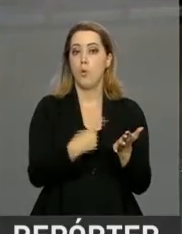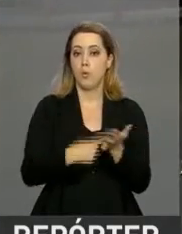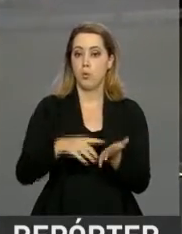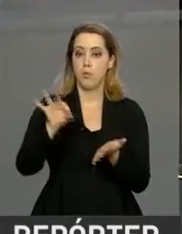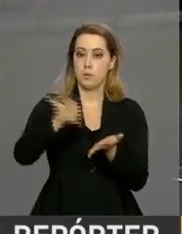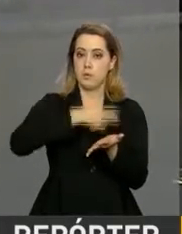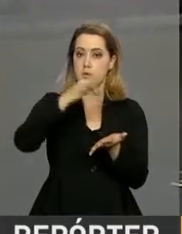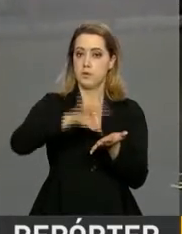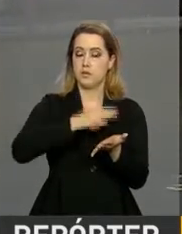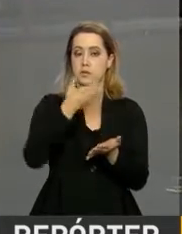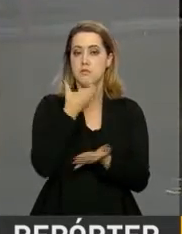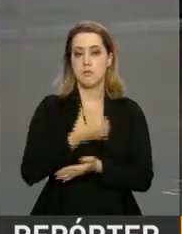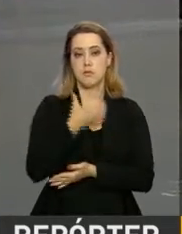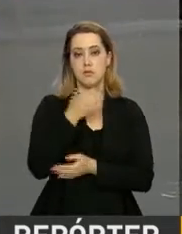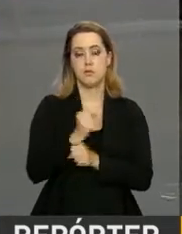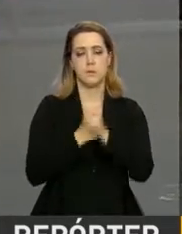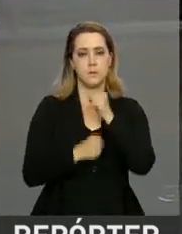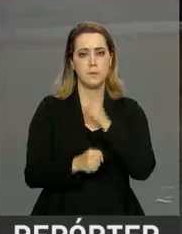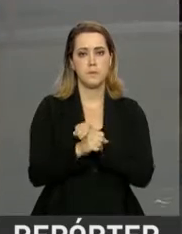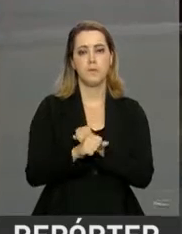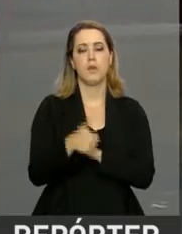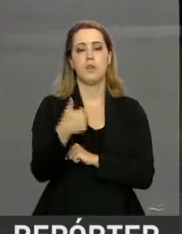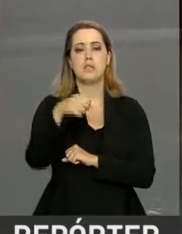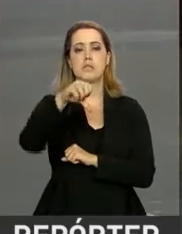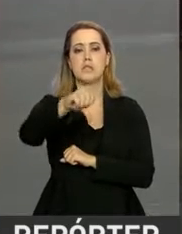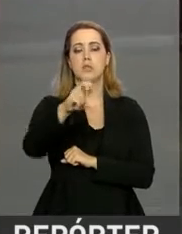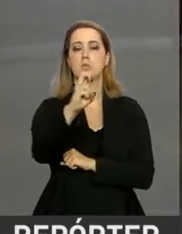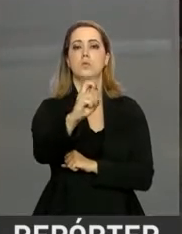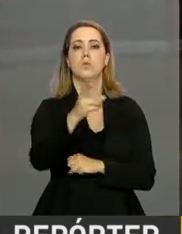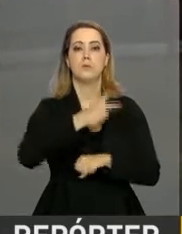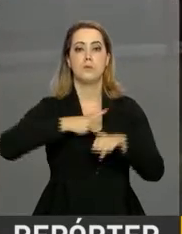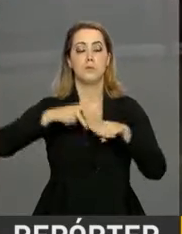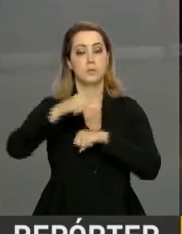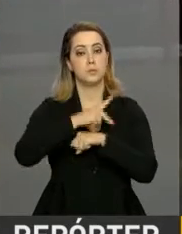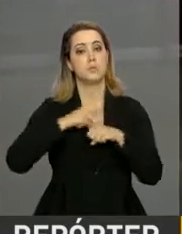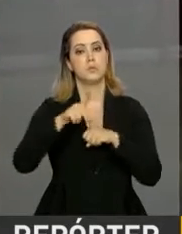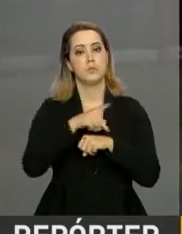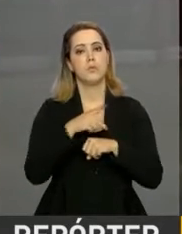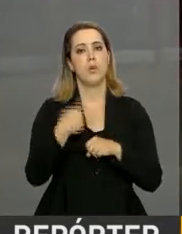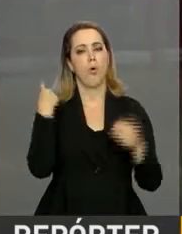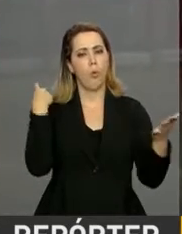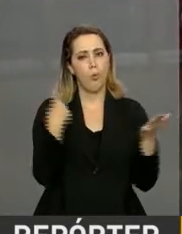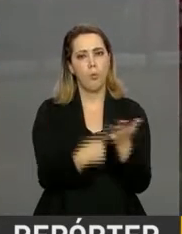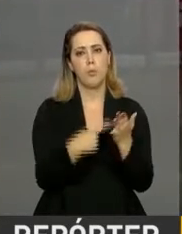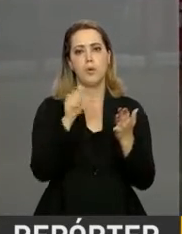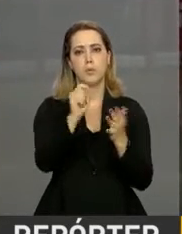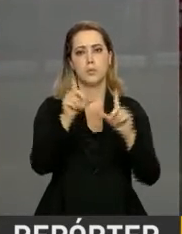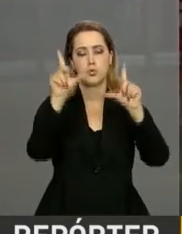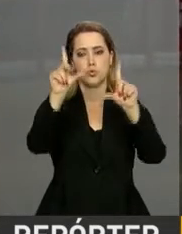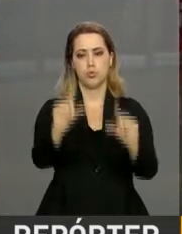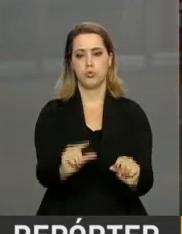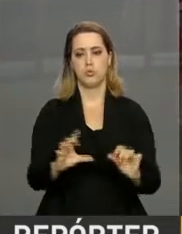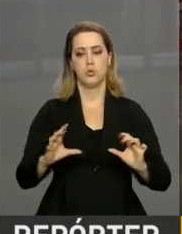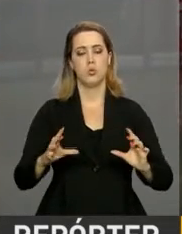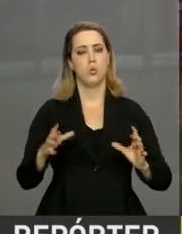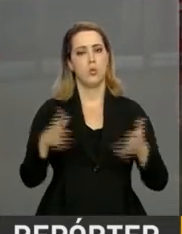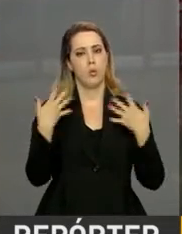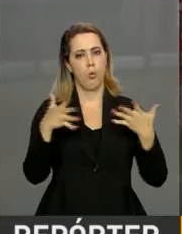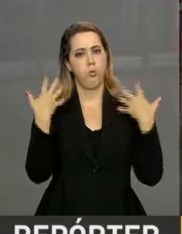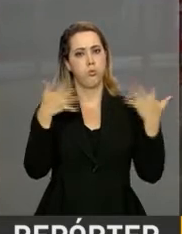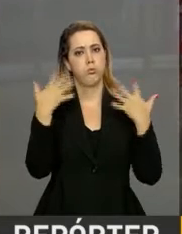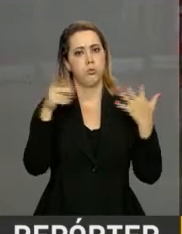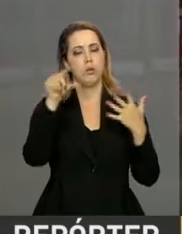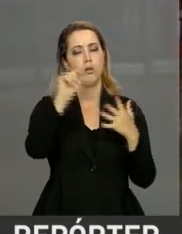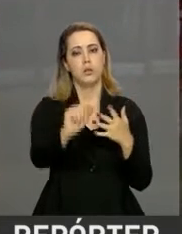dezembro do ano passado por representantes de 195 países que se comprometeram a diminuir a temperatura do planeta em pelo